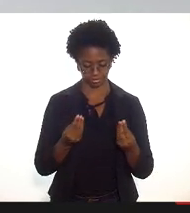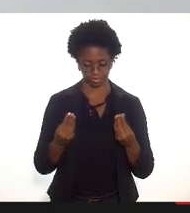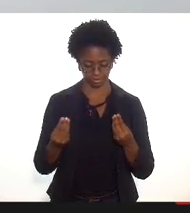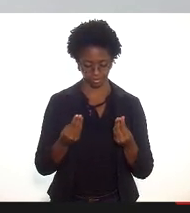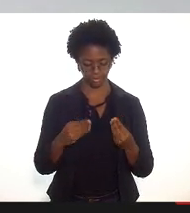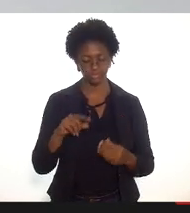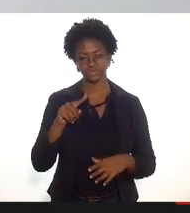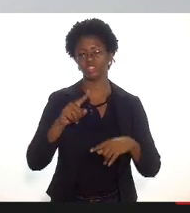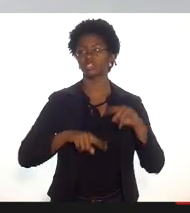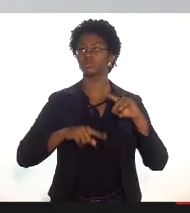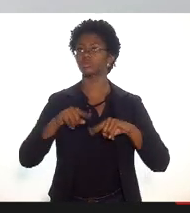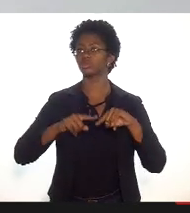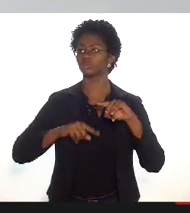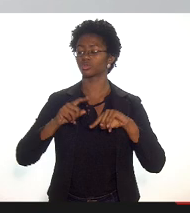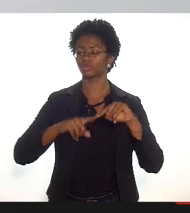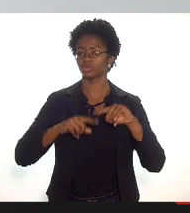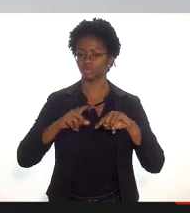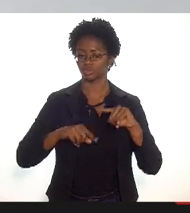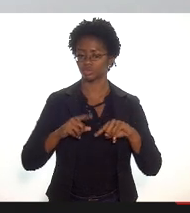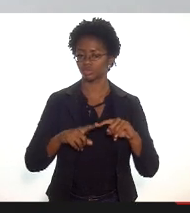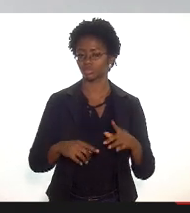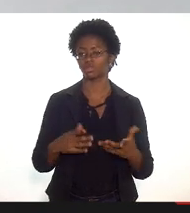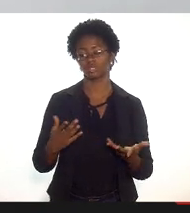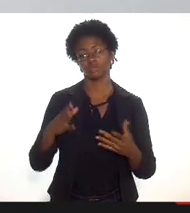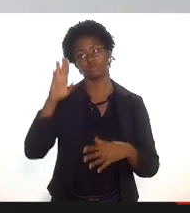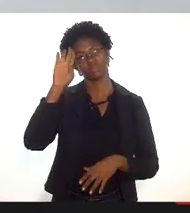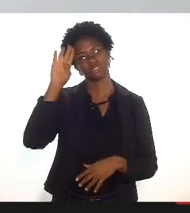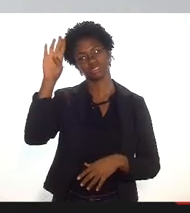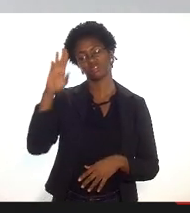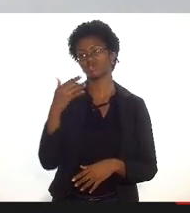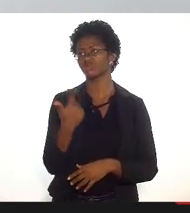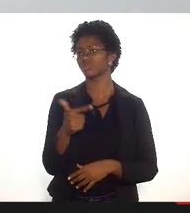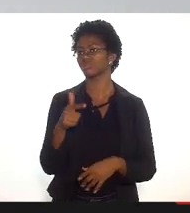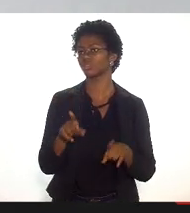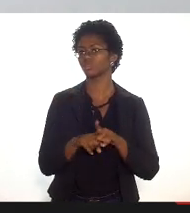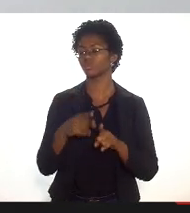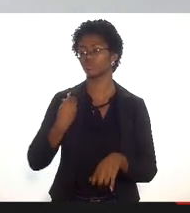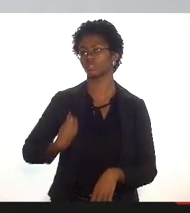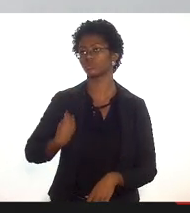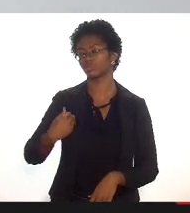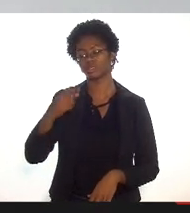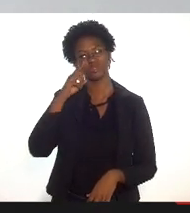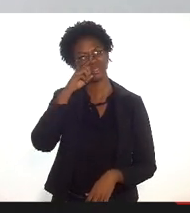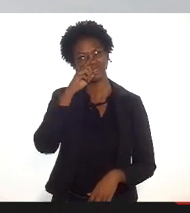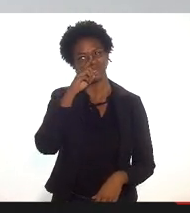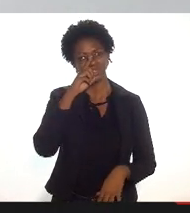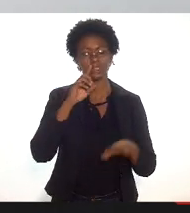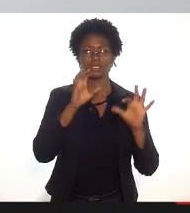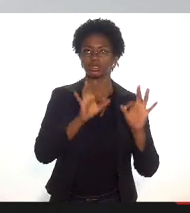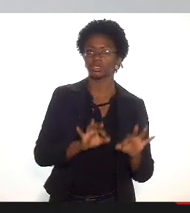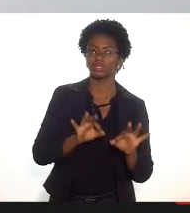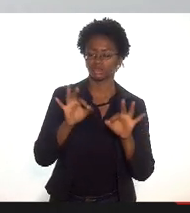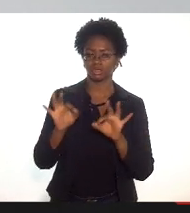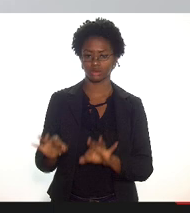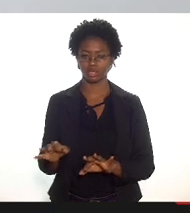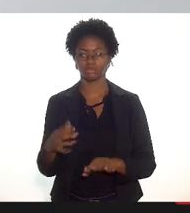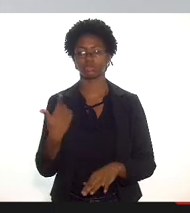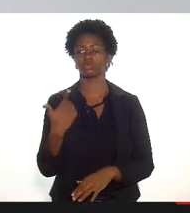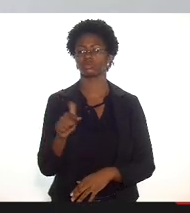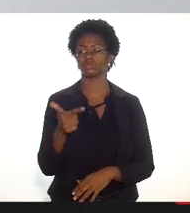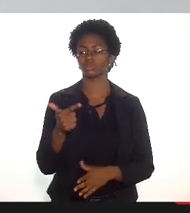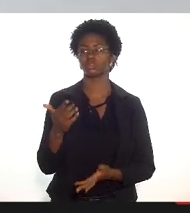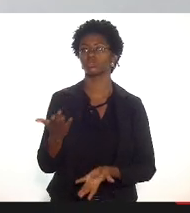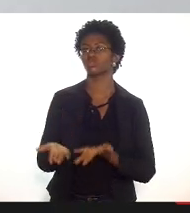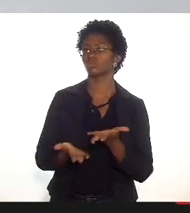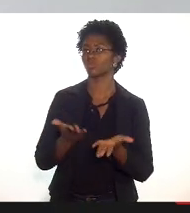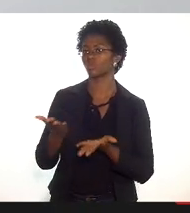esse produto e, principalmente, a gente não tem aí a classificação de risco de forma adequada, a gente não tem esse